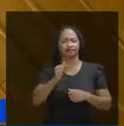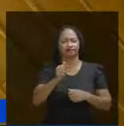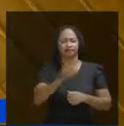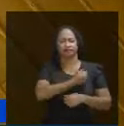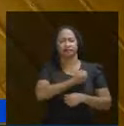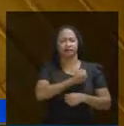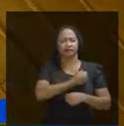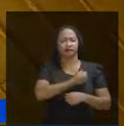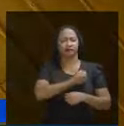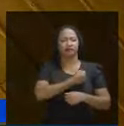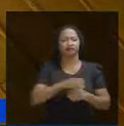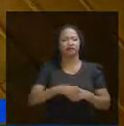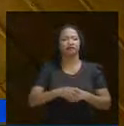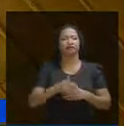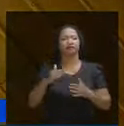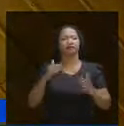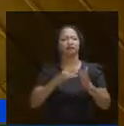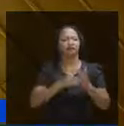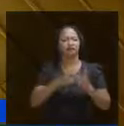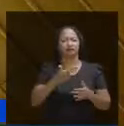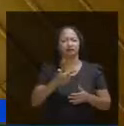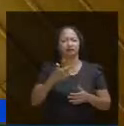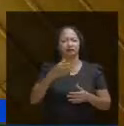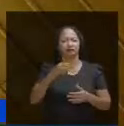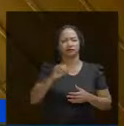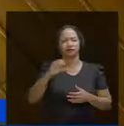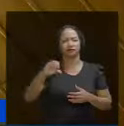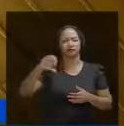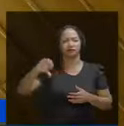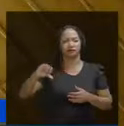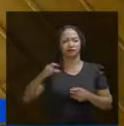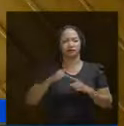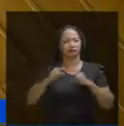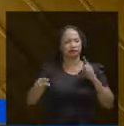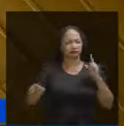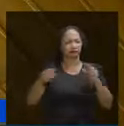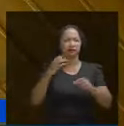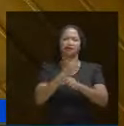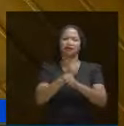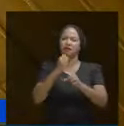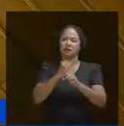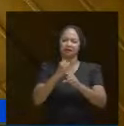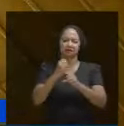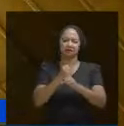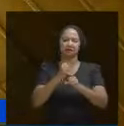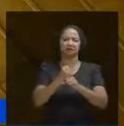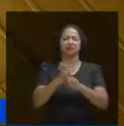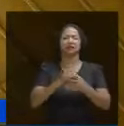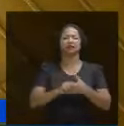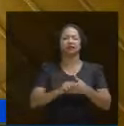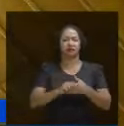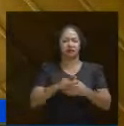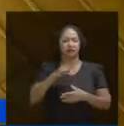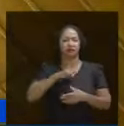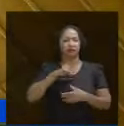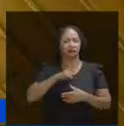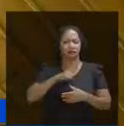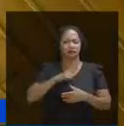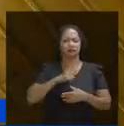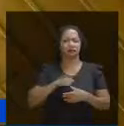onde, até 2009, a desaprovação de contas, ela gerava